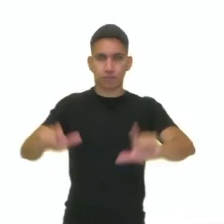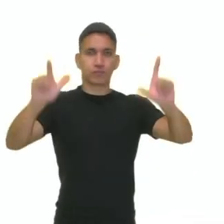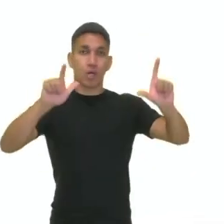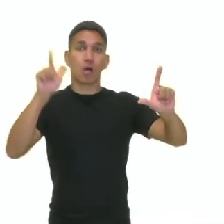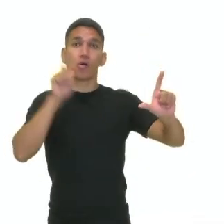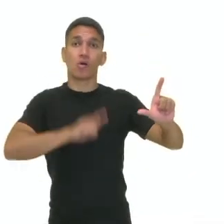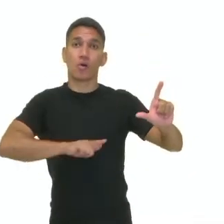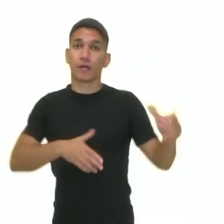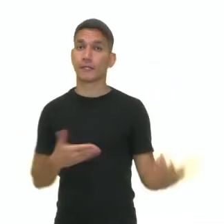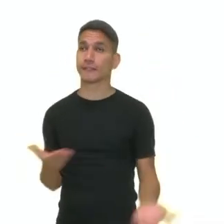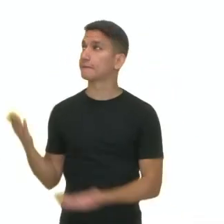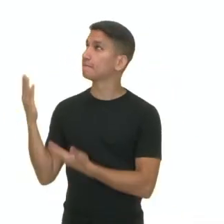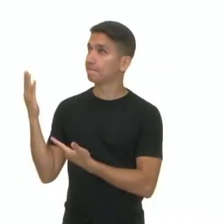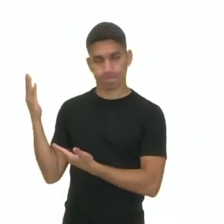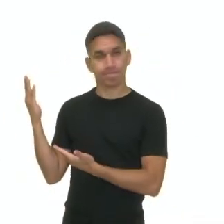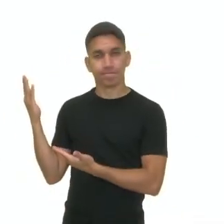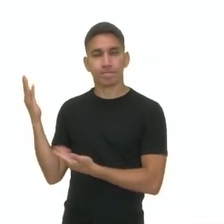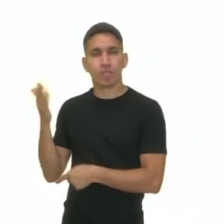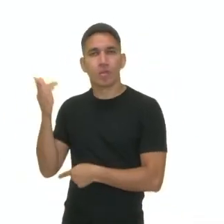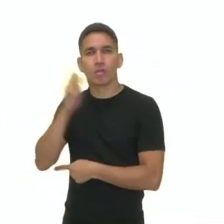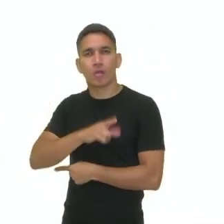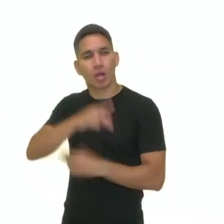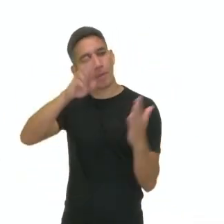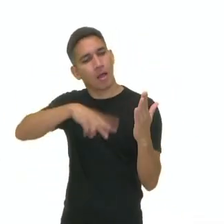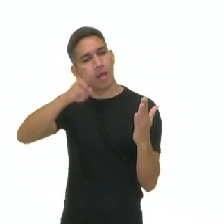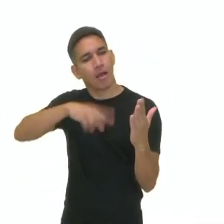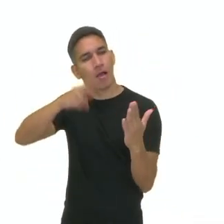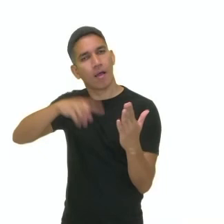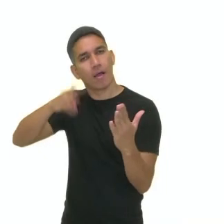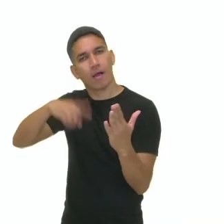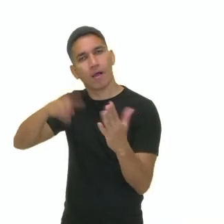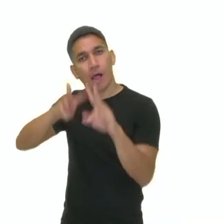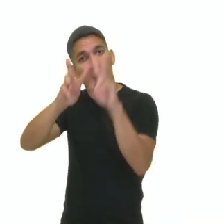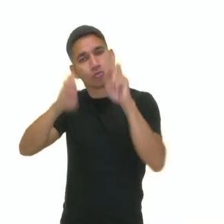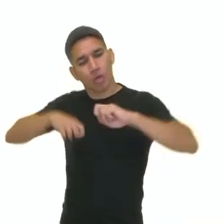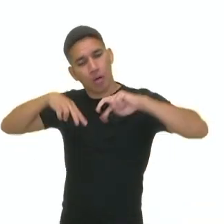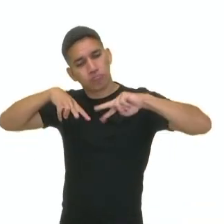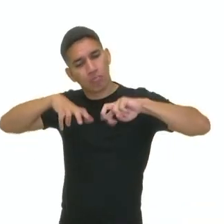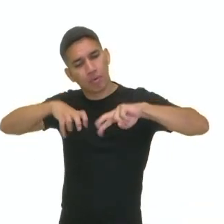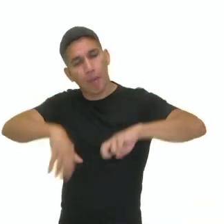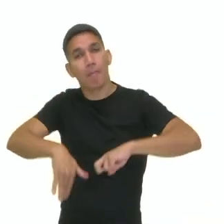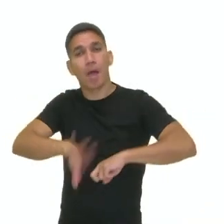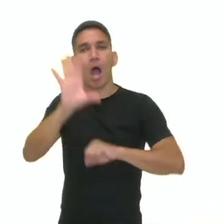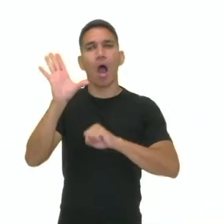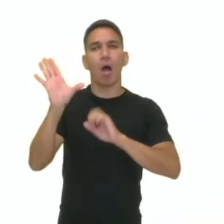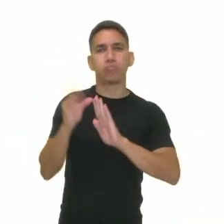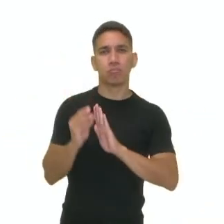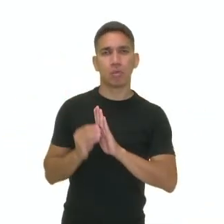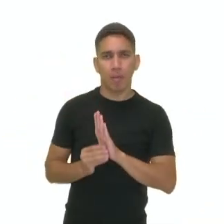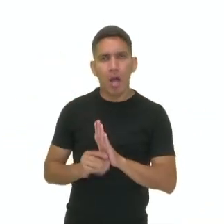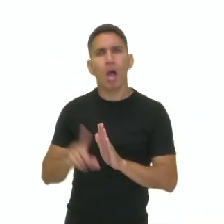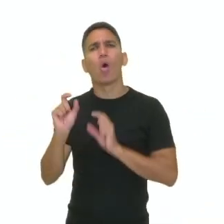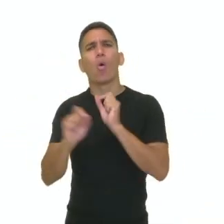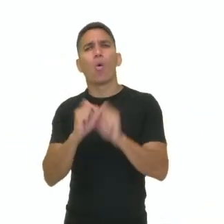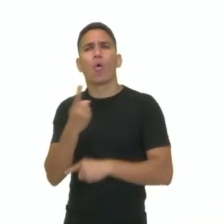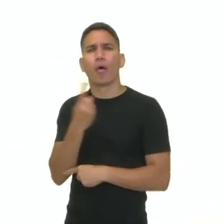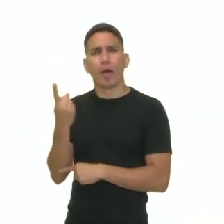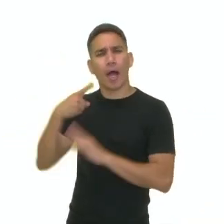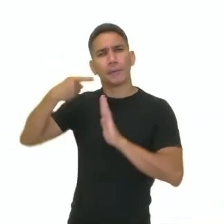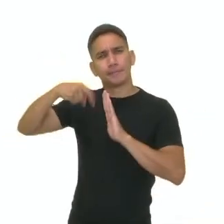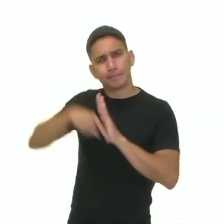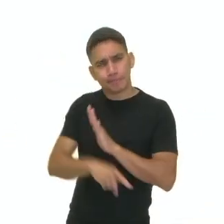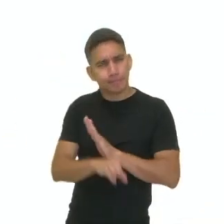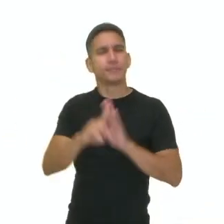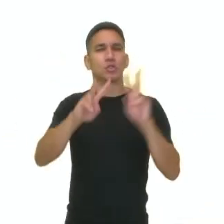esse QR Code e você vai ler, você vai aprofundar, você vai mergulhar a fundo nesse